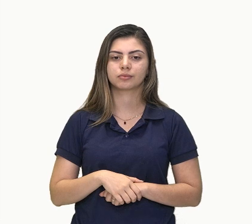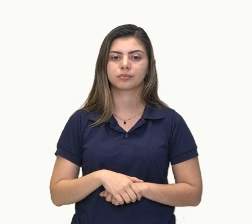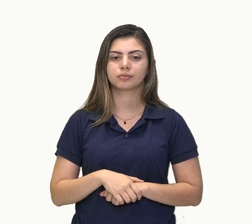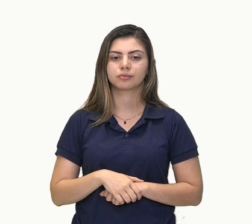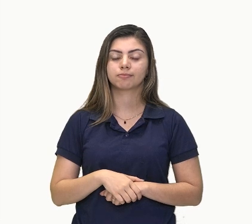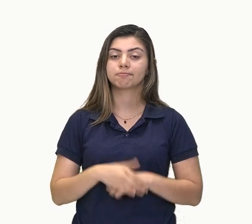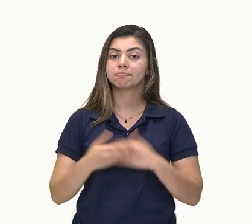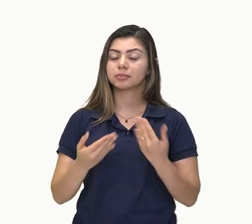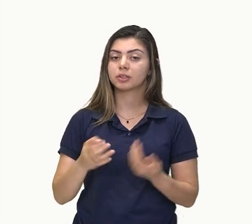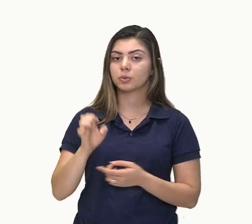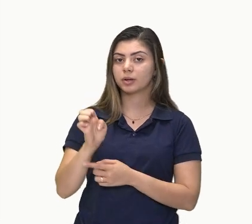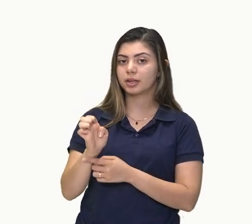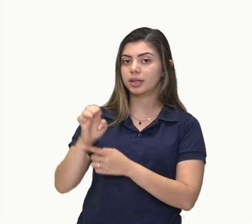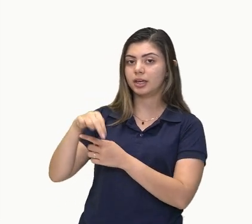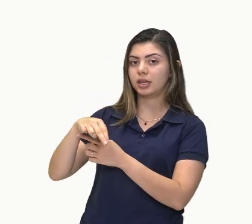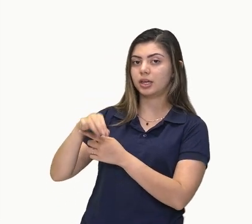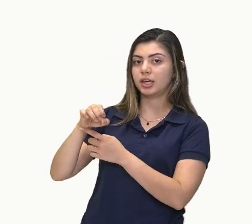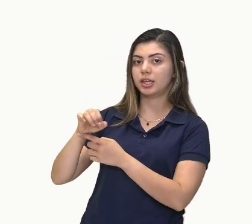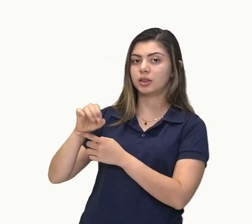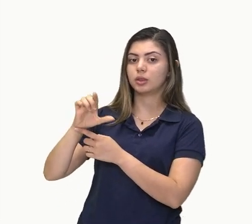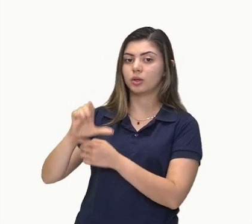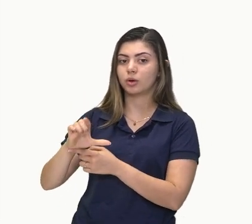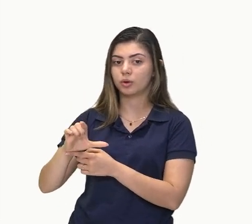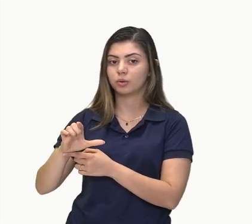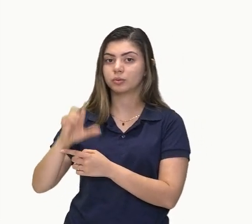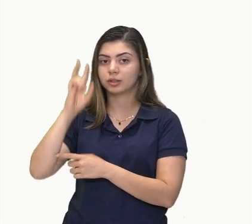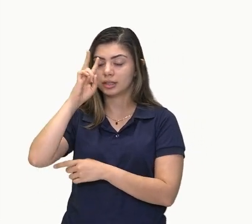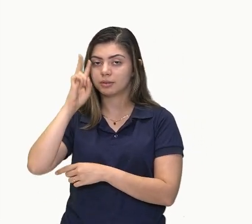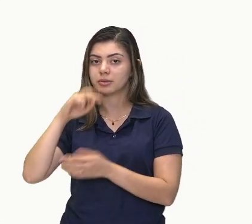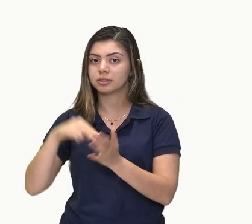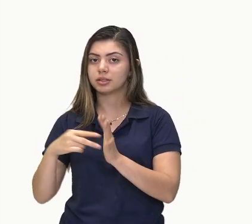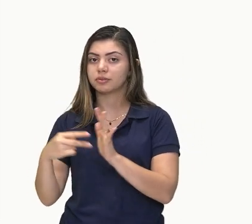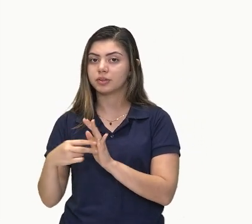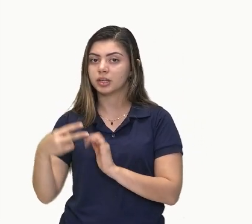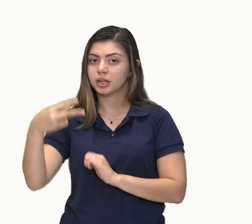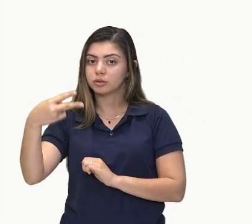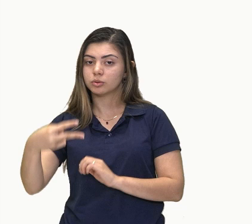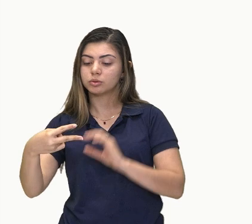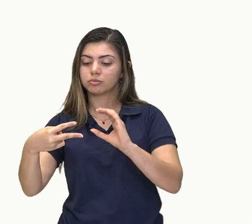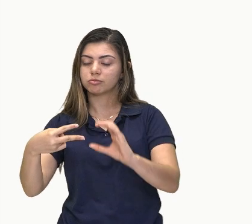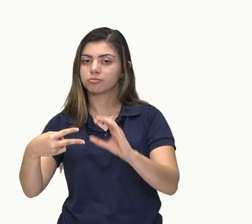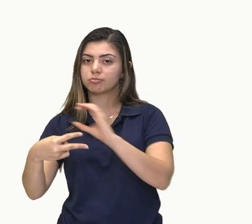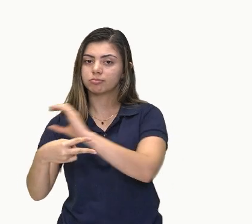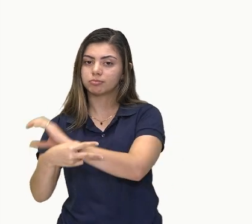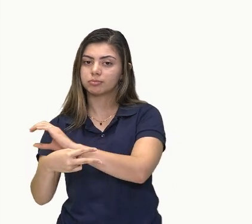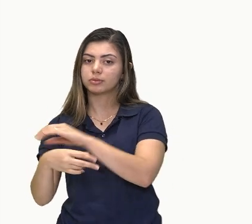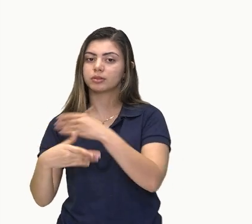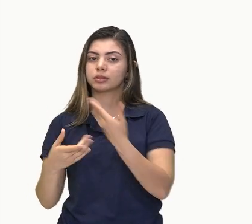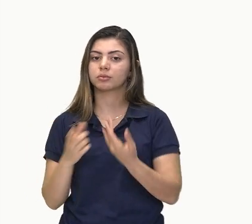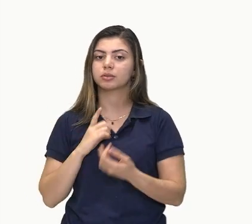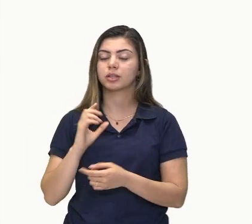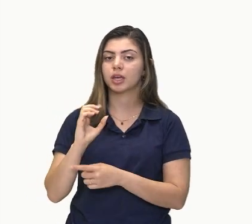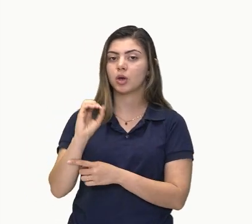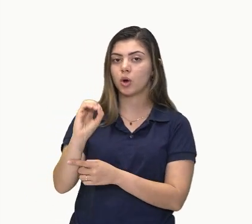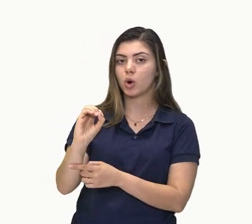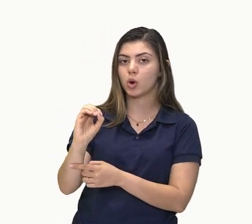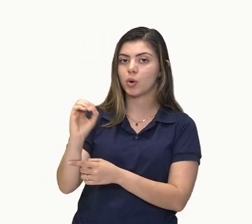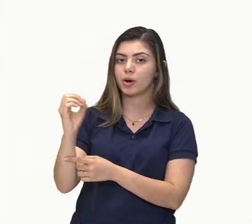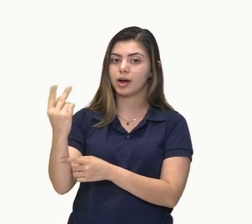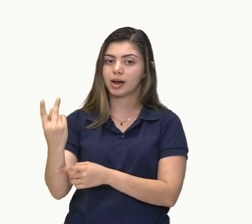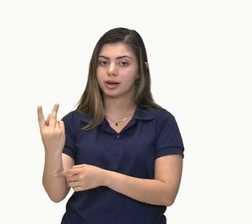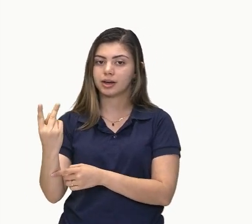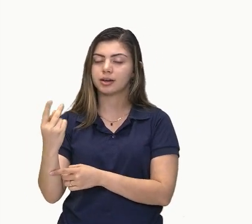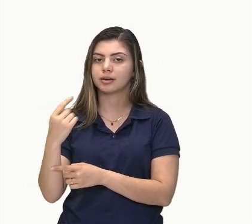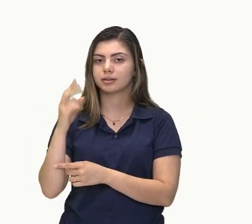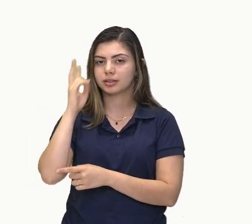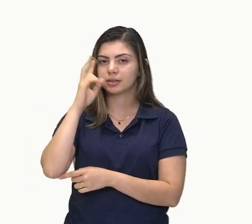nesse enol, que novamente ele tem uma dupla, e ele tem aqui o OH, né? Como eu